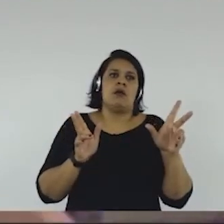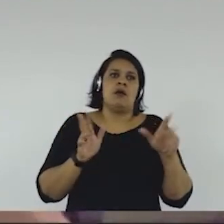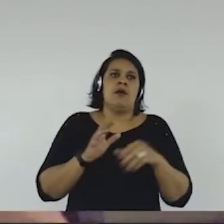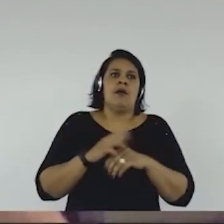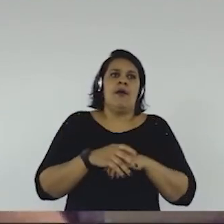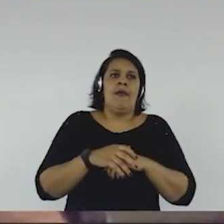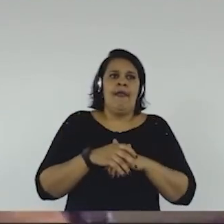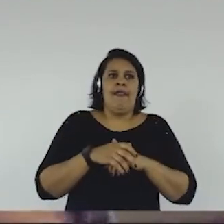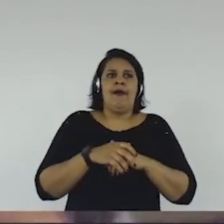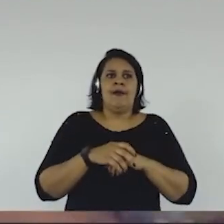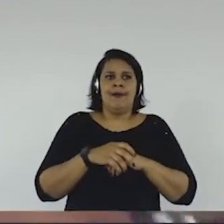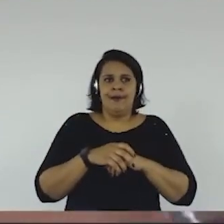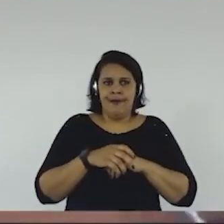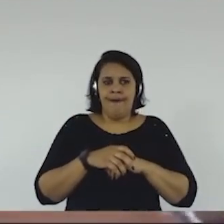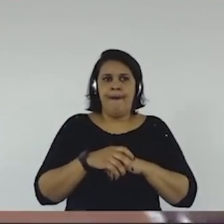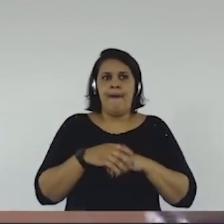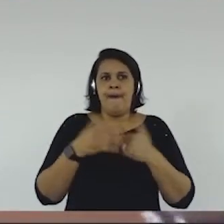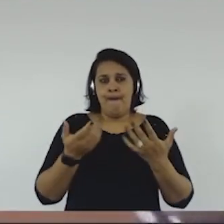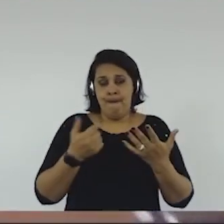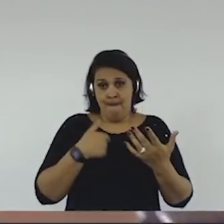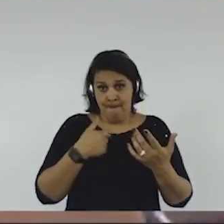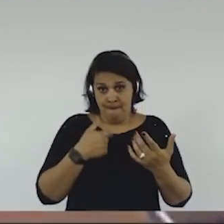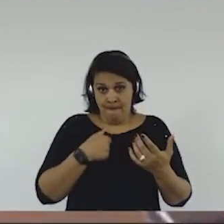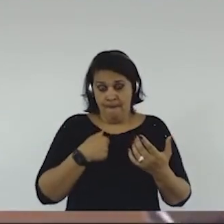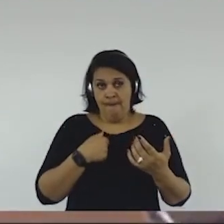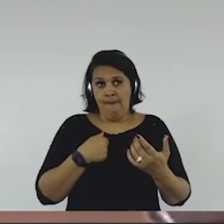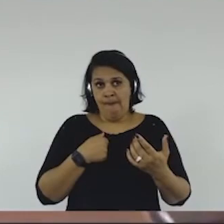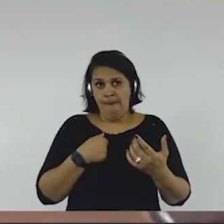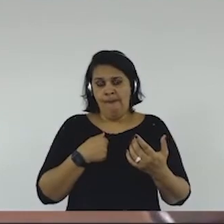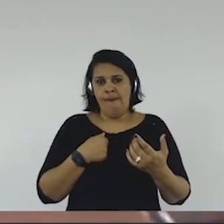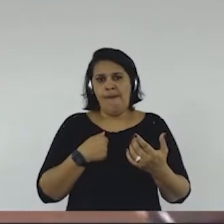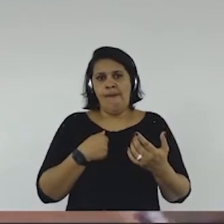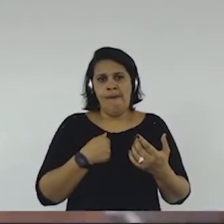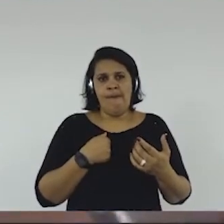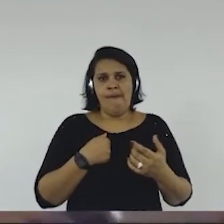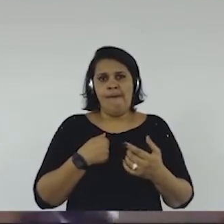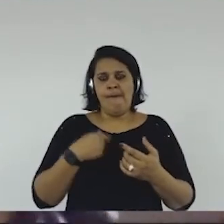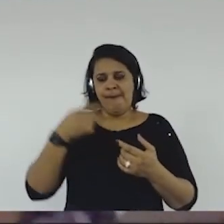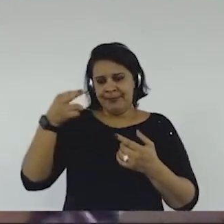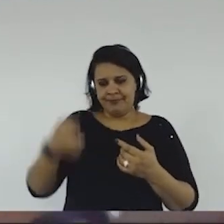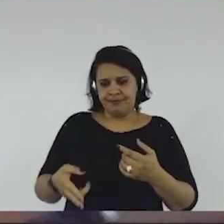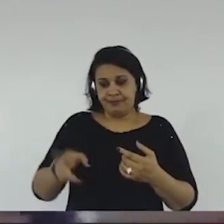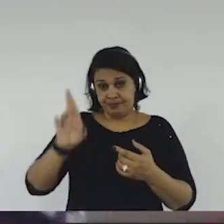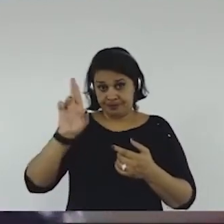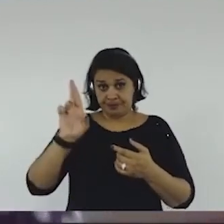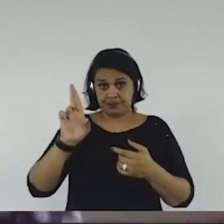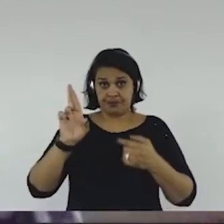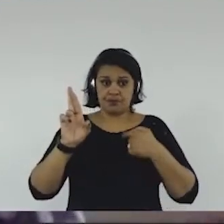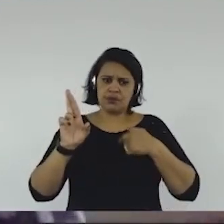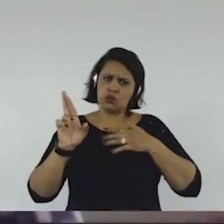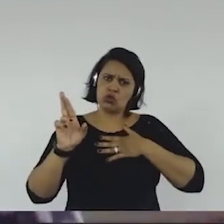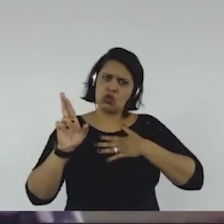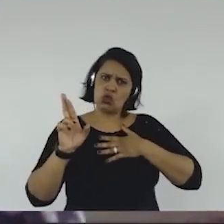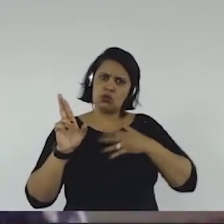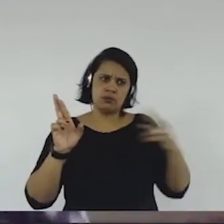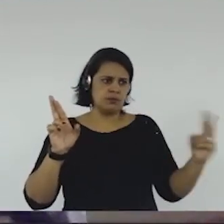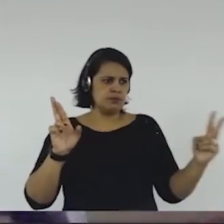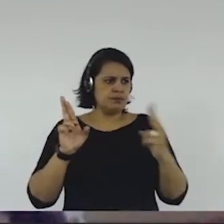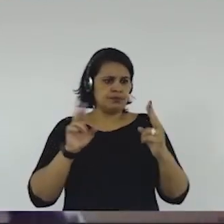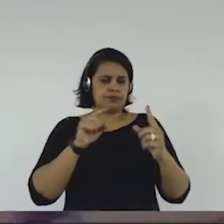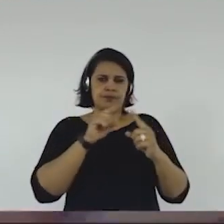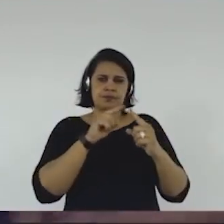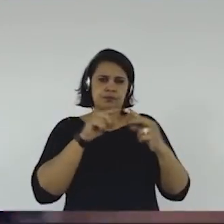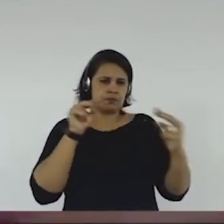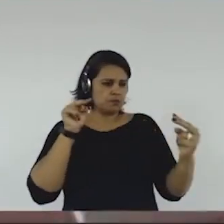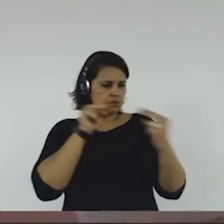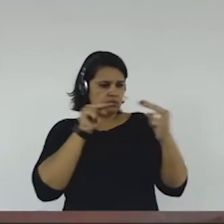eu mesmo, como árbitra, eu gosto desse teste que a testemunha passa. Eu gosto de ver o advogado, de